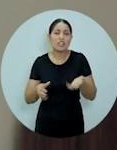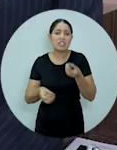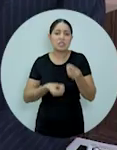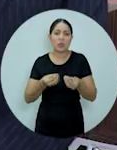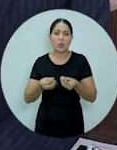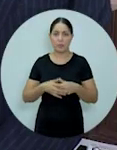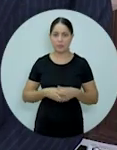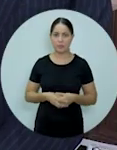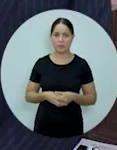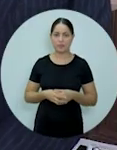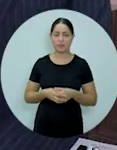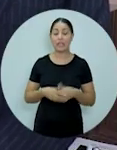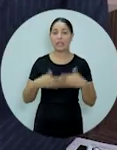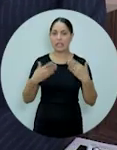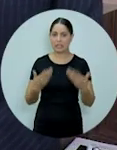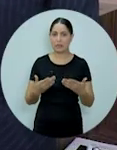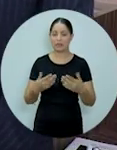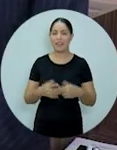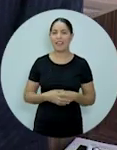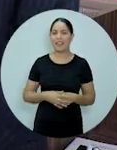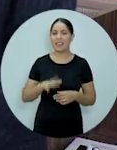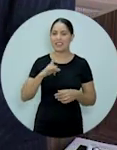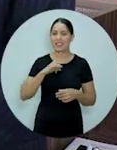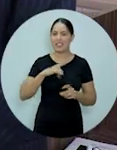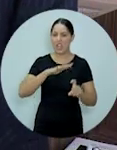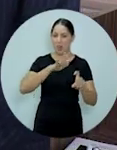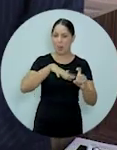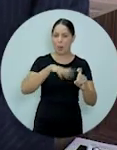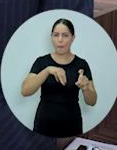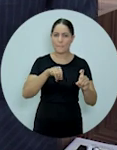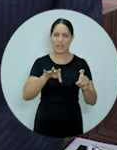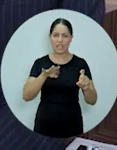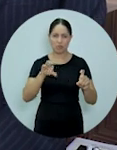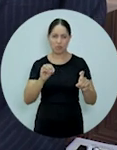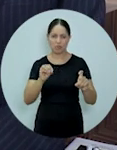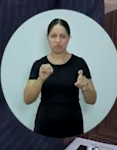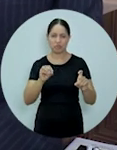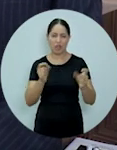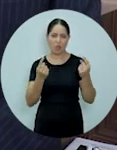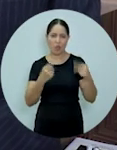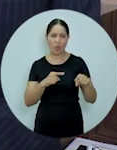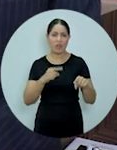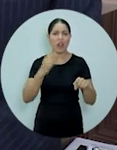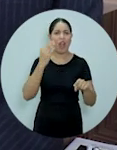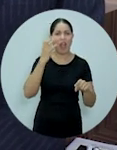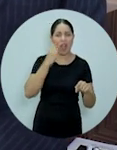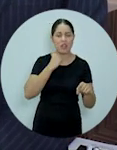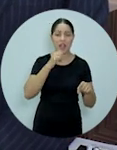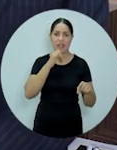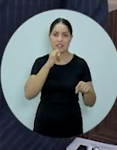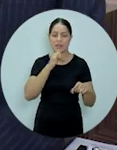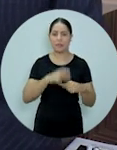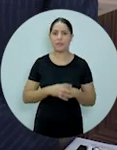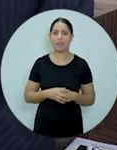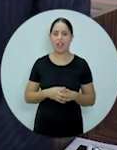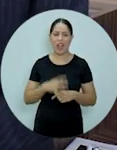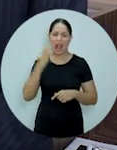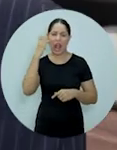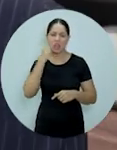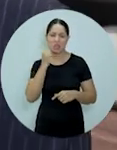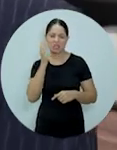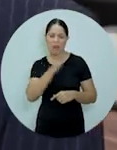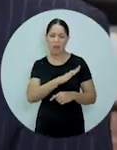criança. Primeiro, é preciso desconstruir esse mito que existe contra a adoção. A adoção é um ato de